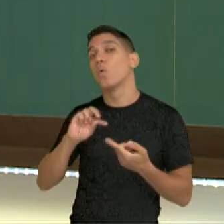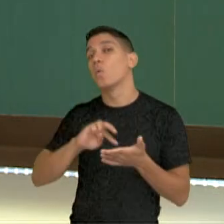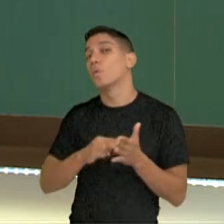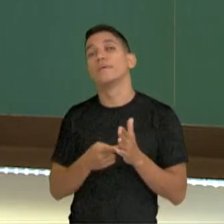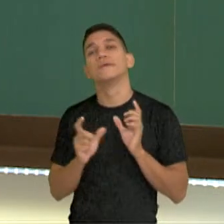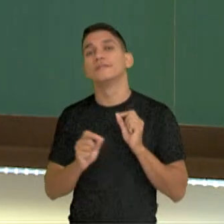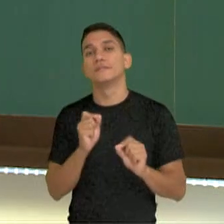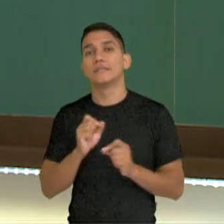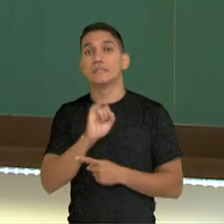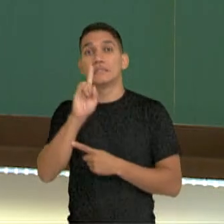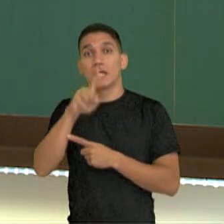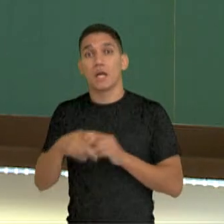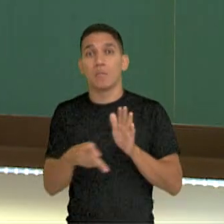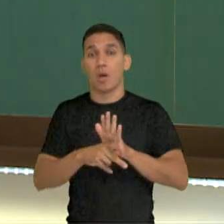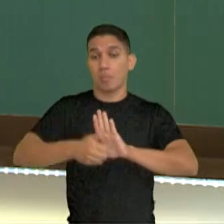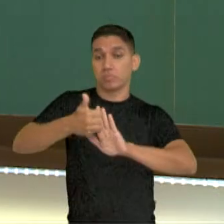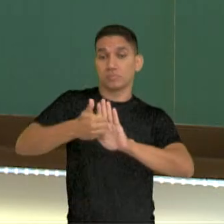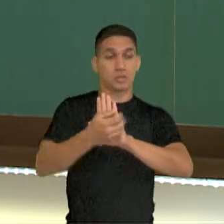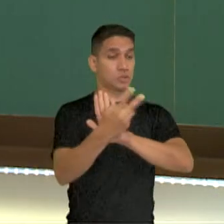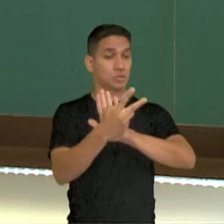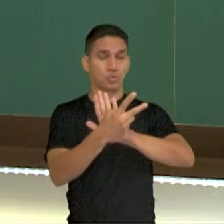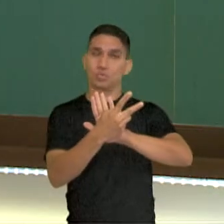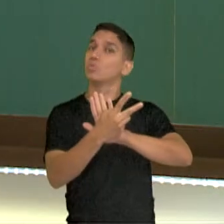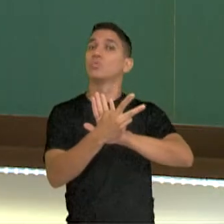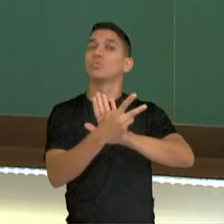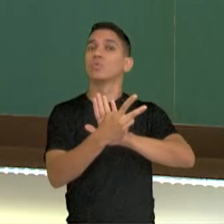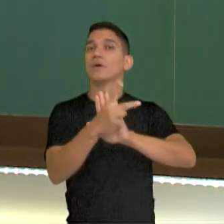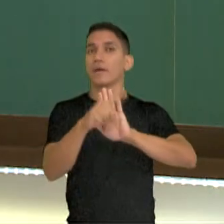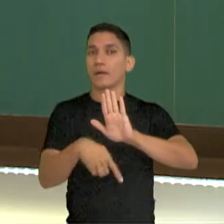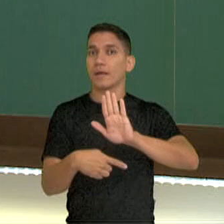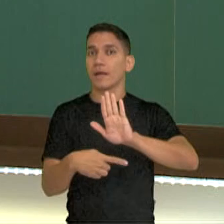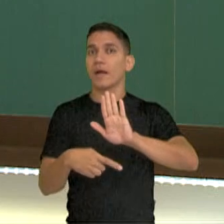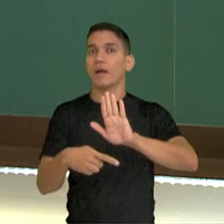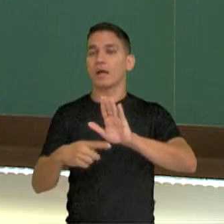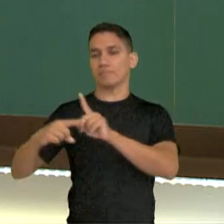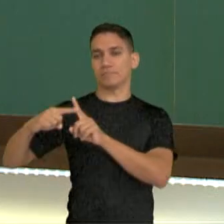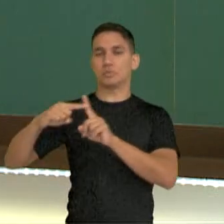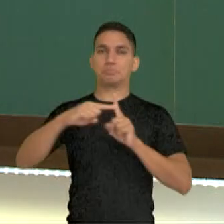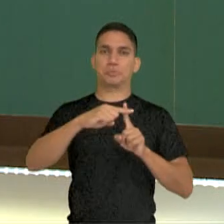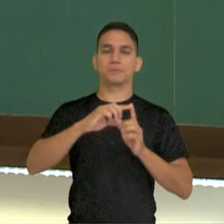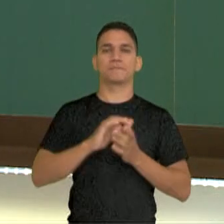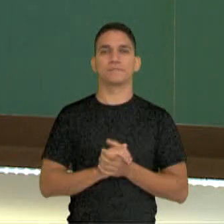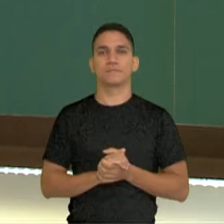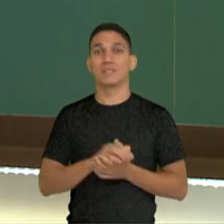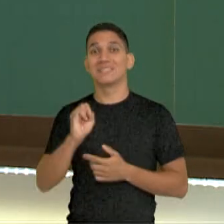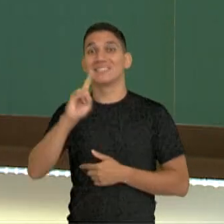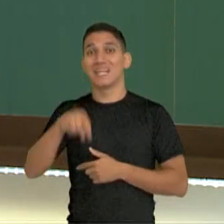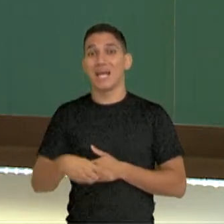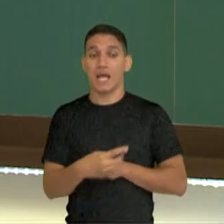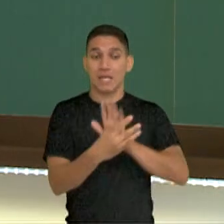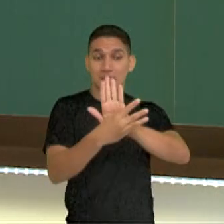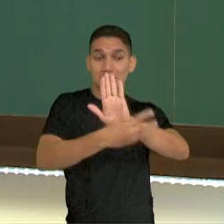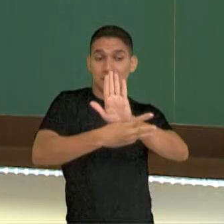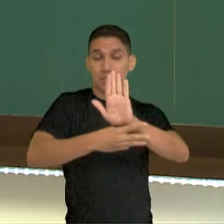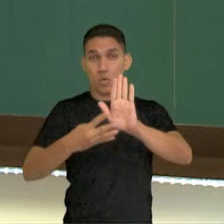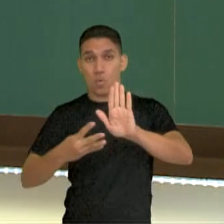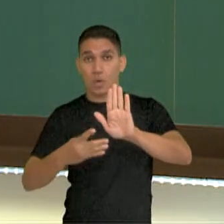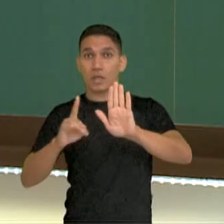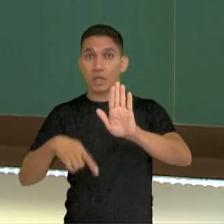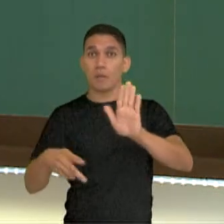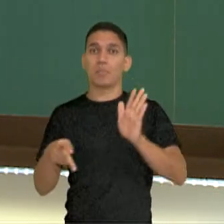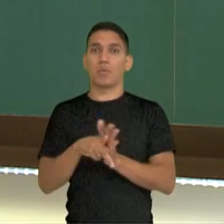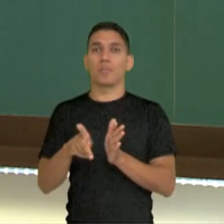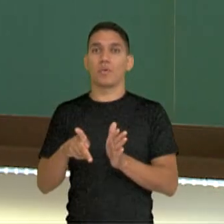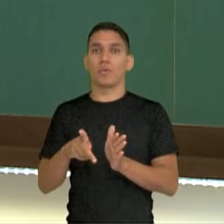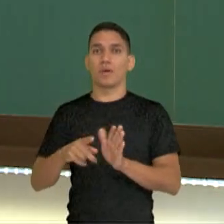se eu tiver ângulos no primeiro e segundo quadrante, eles terão seno positivo. Se eu tiver ângulos no terceiro e quarto quadrante, eles terão